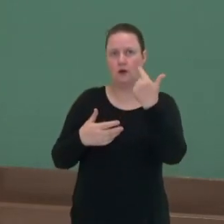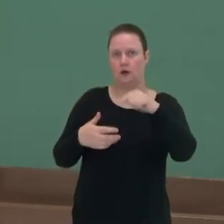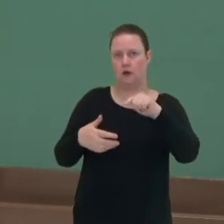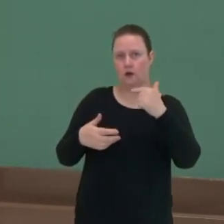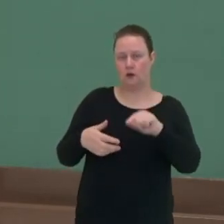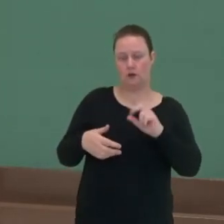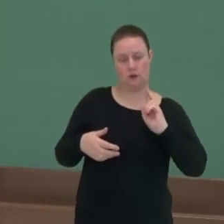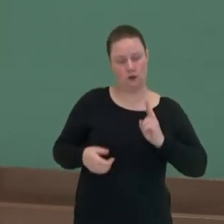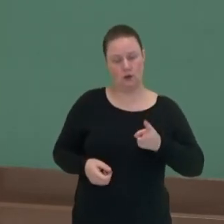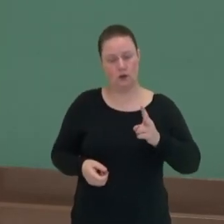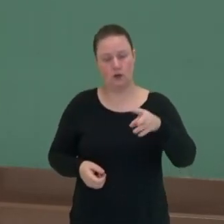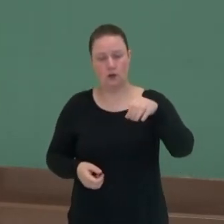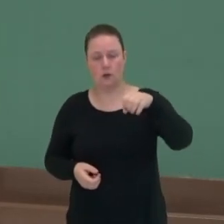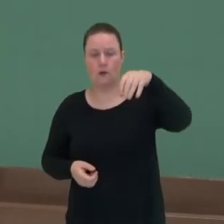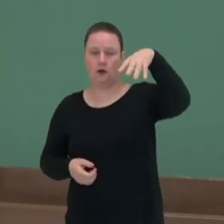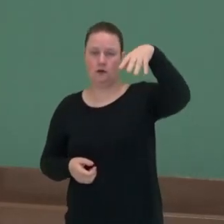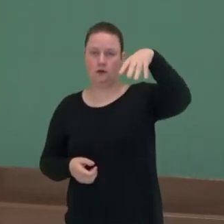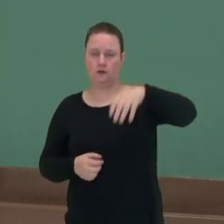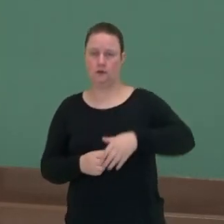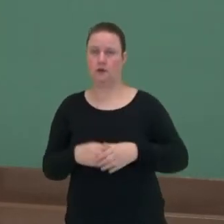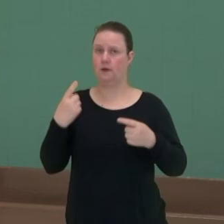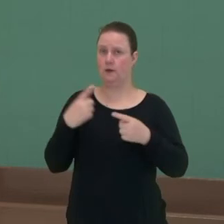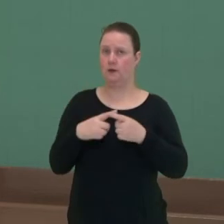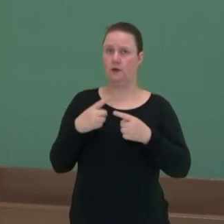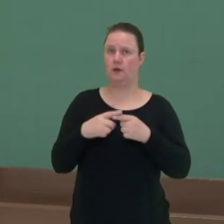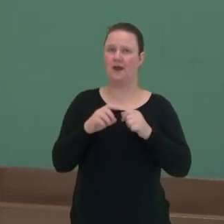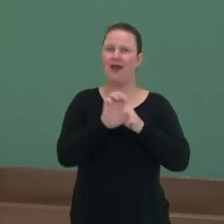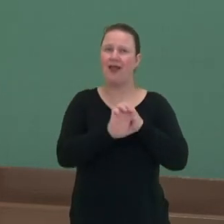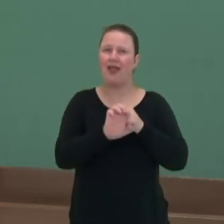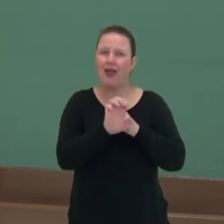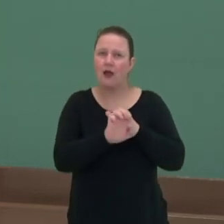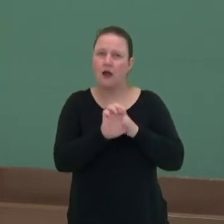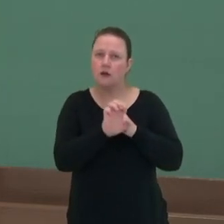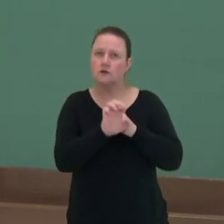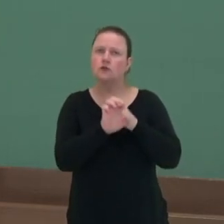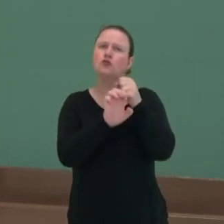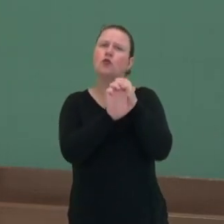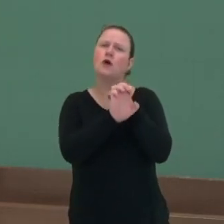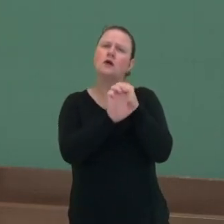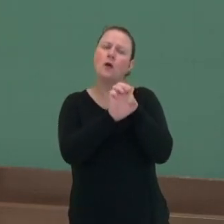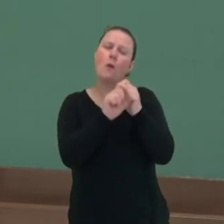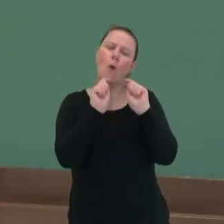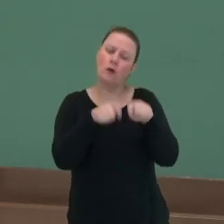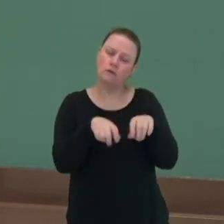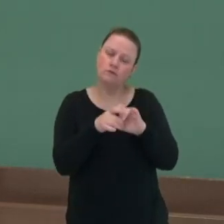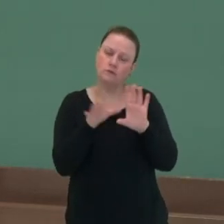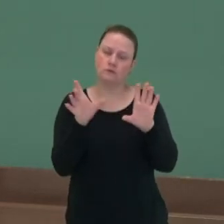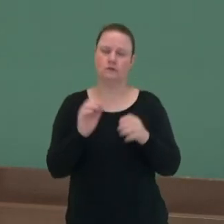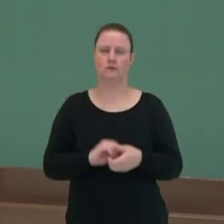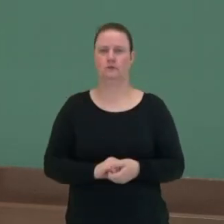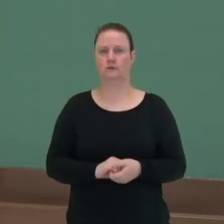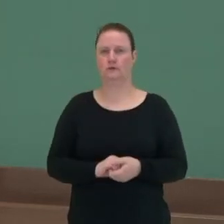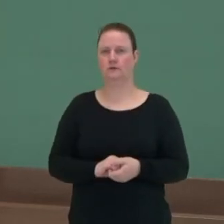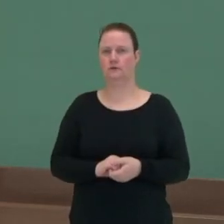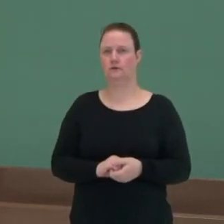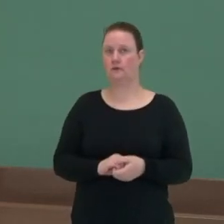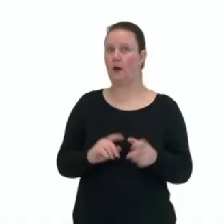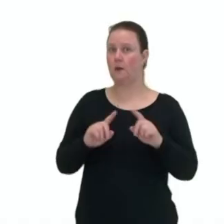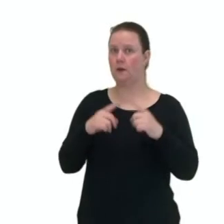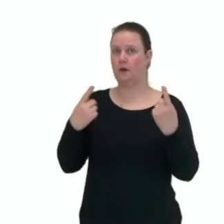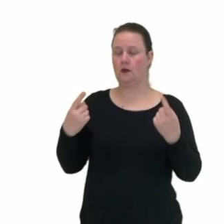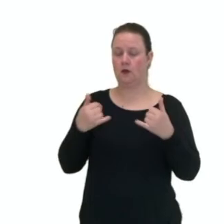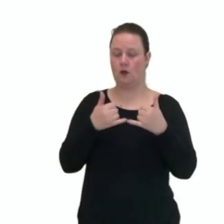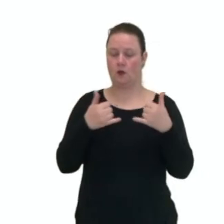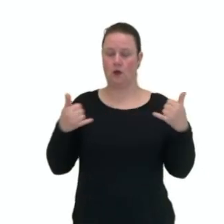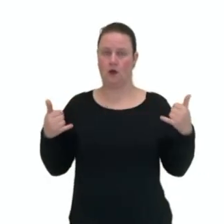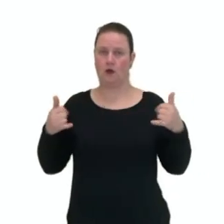vai permanecer acesa, porque os elétrons vão conseguir passar. No entanto, a corrente que passa por cada fio